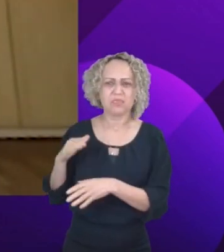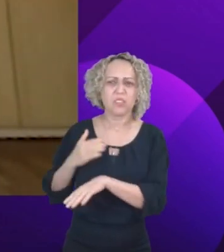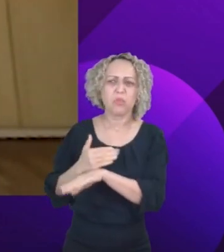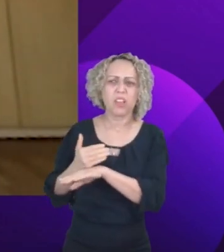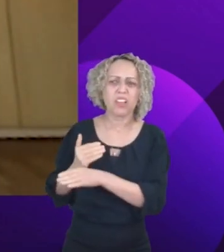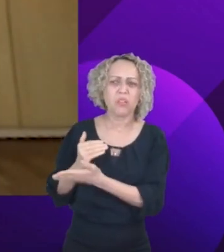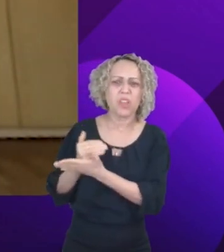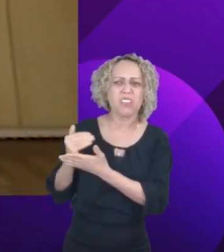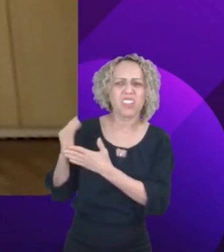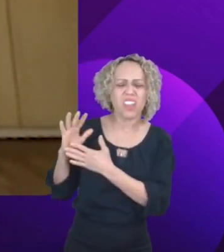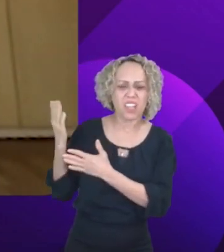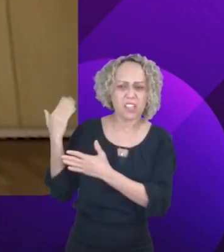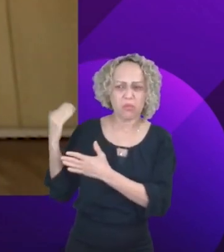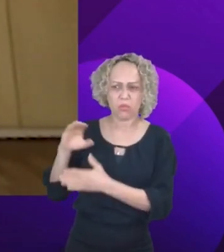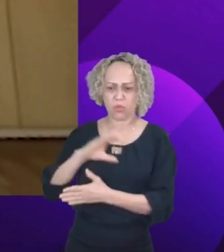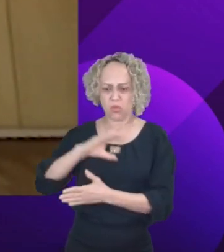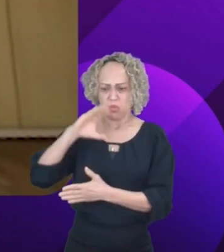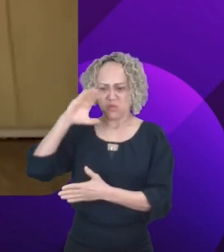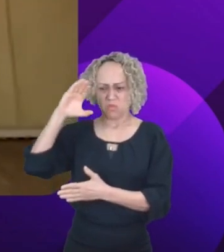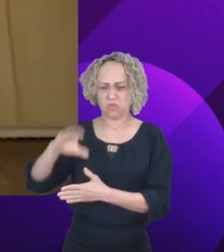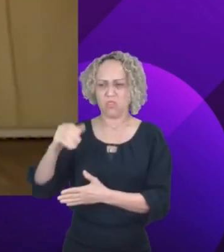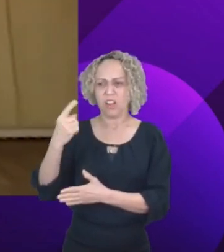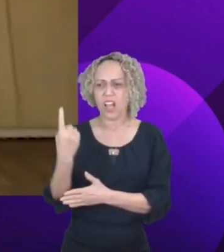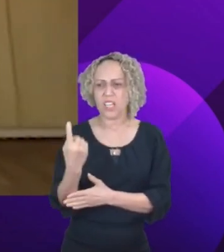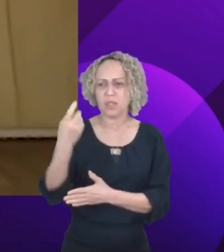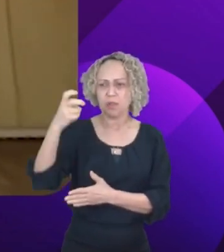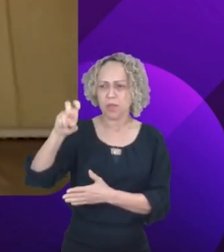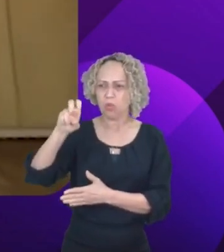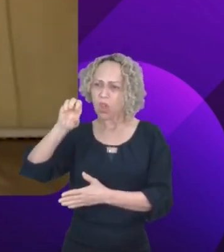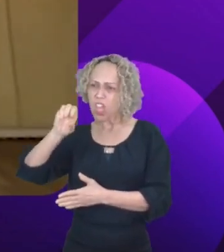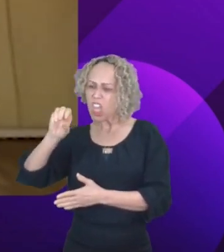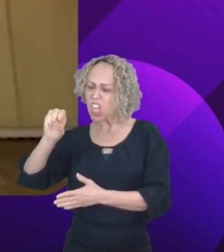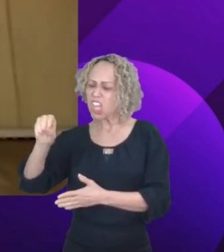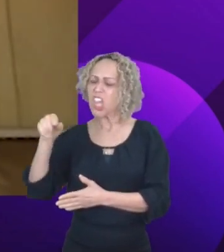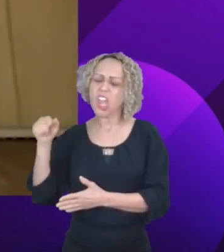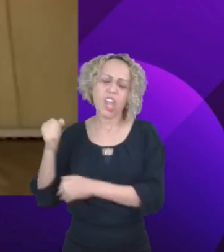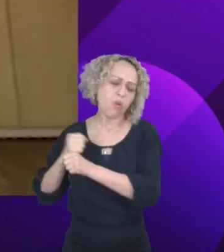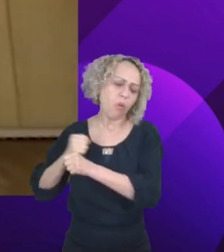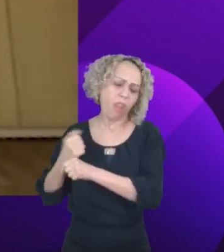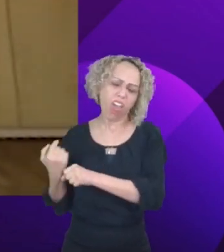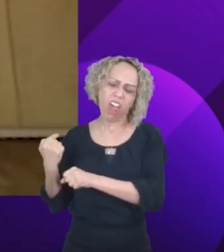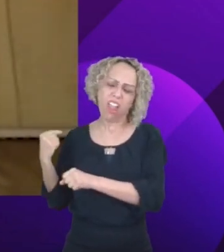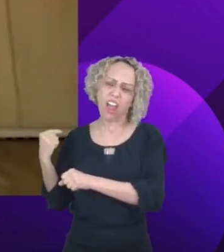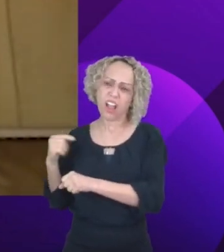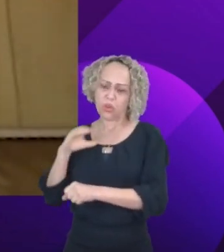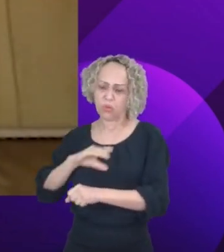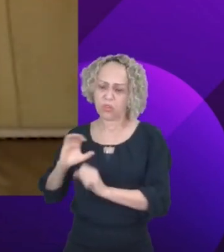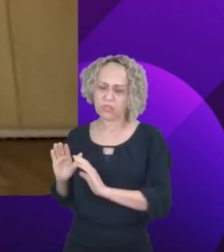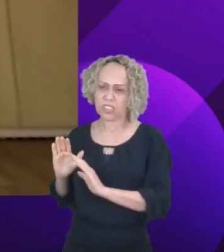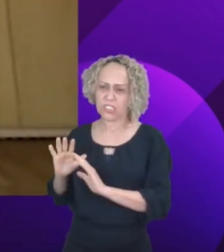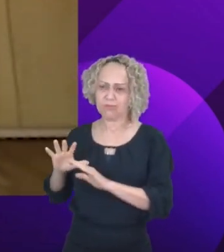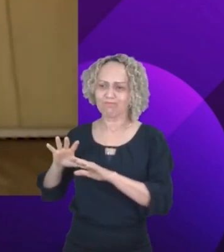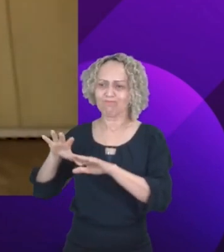a invasão da colonização em 1500, que definiu um modus, né, e uma cultura que eu tenho